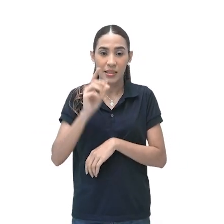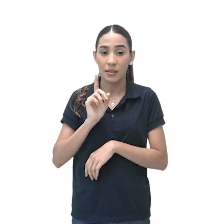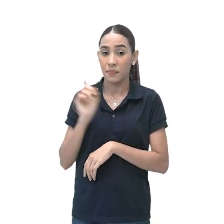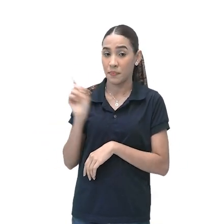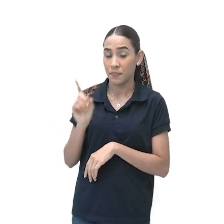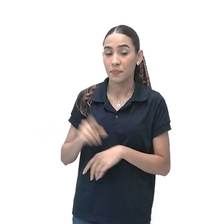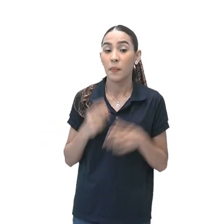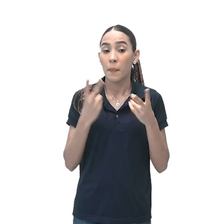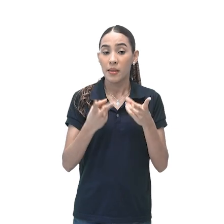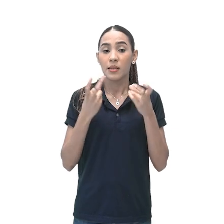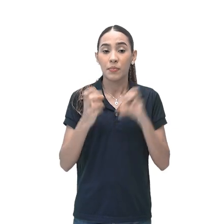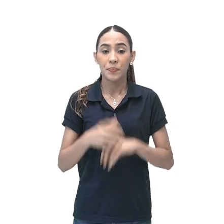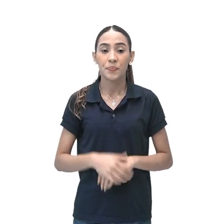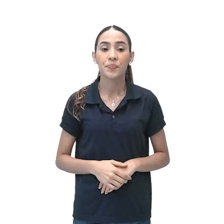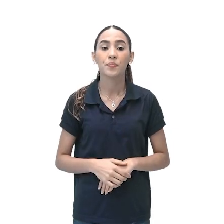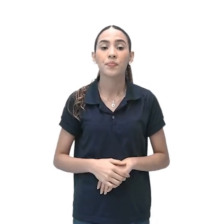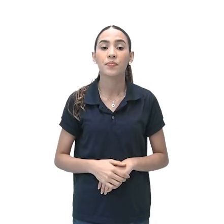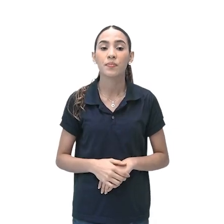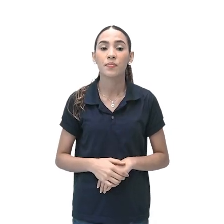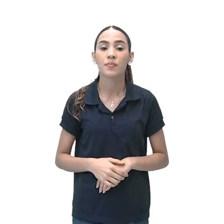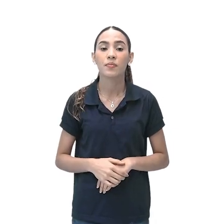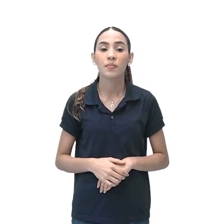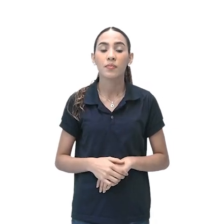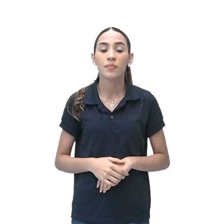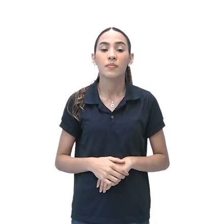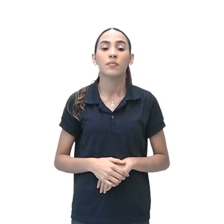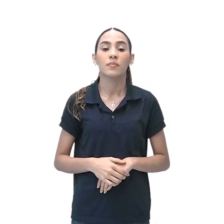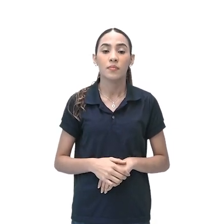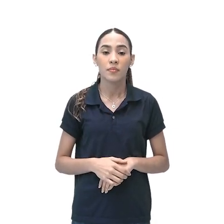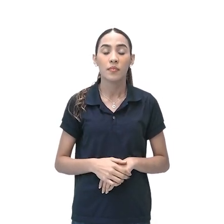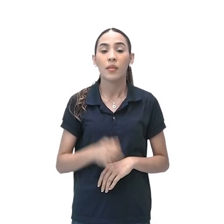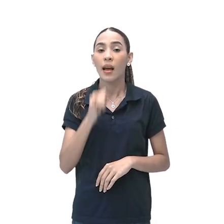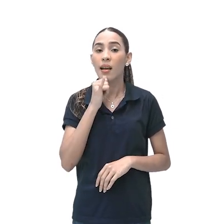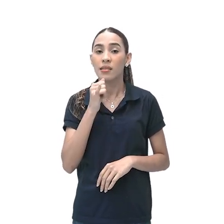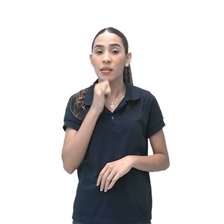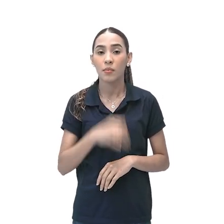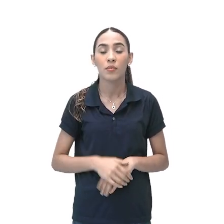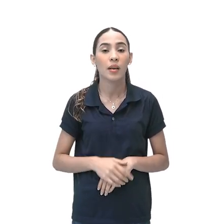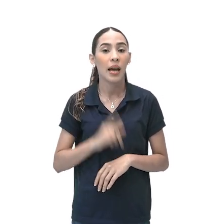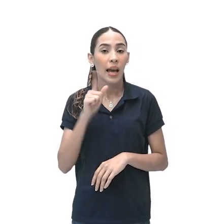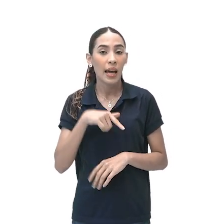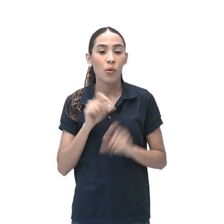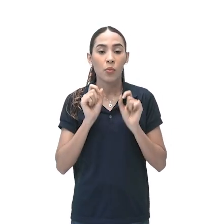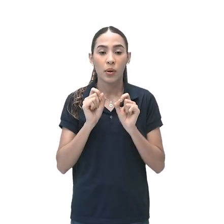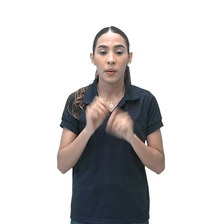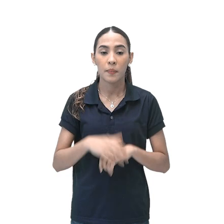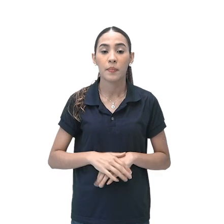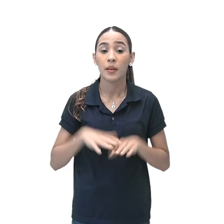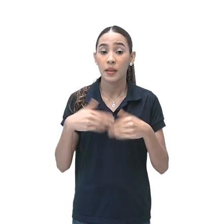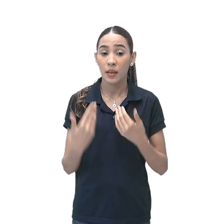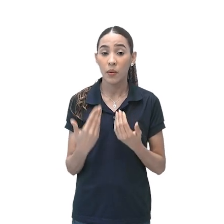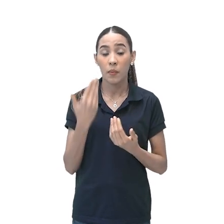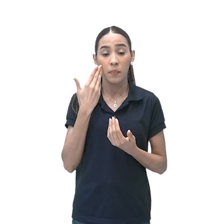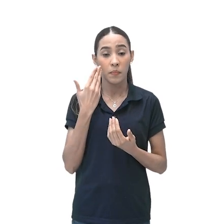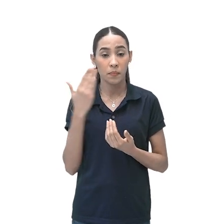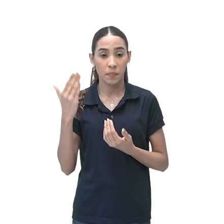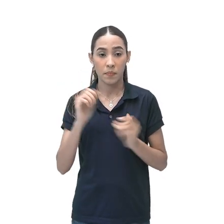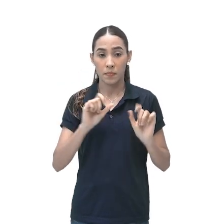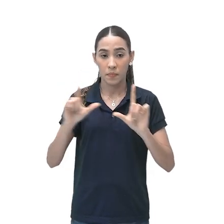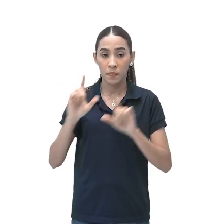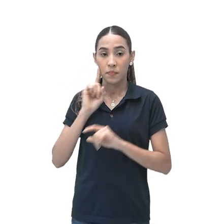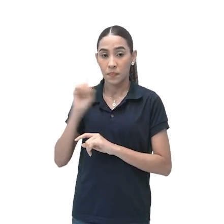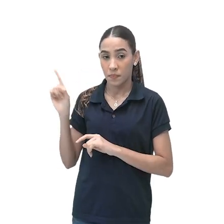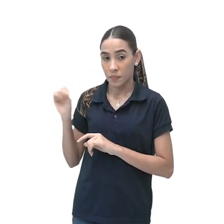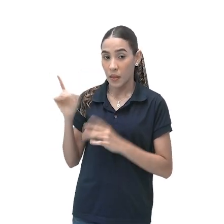versos, observem que o que está fora vai ser cúmplice com ele. Então, apresentando para vocês os próximos